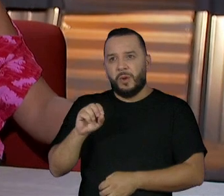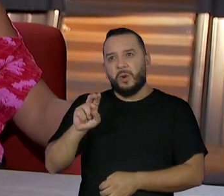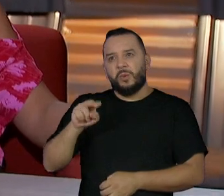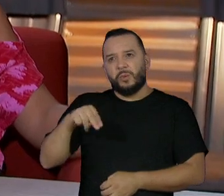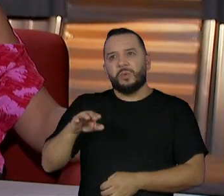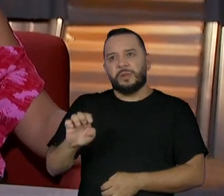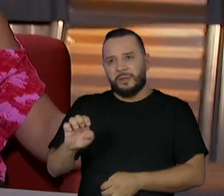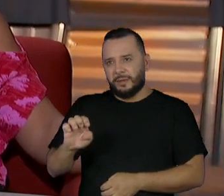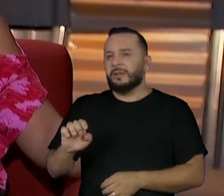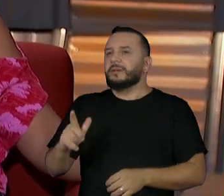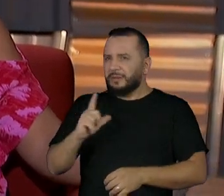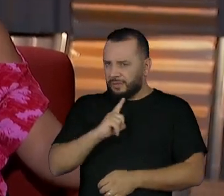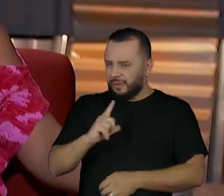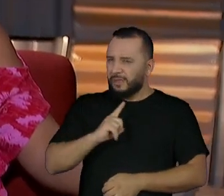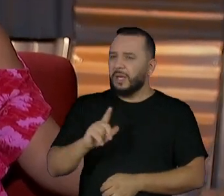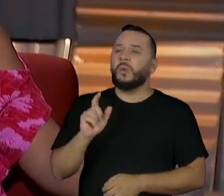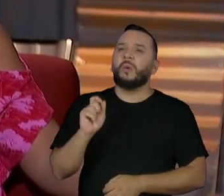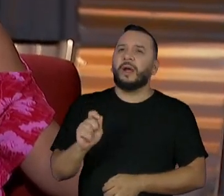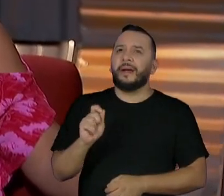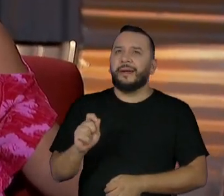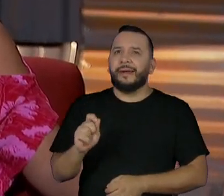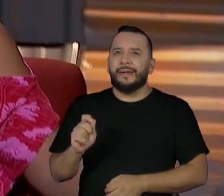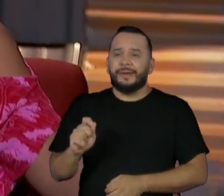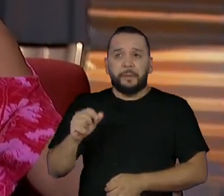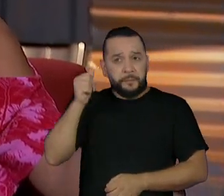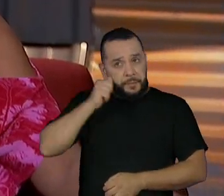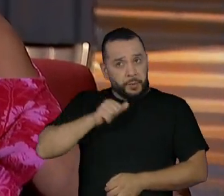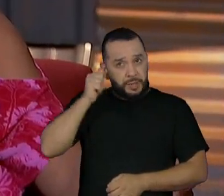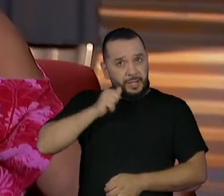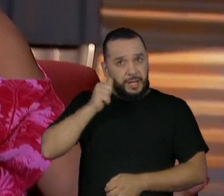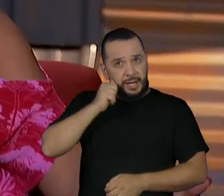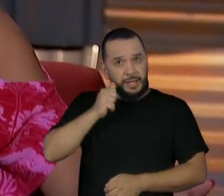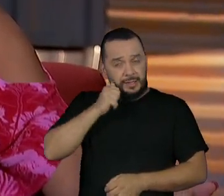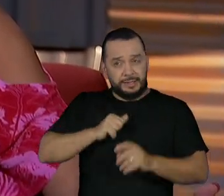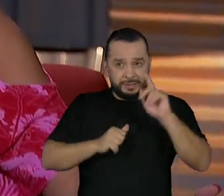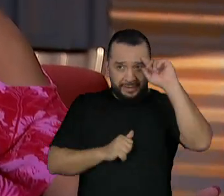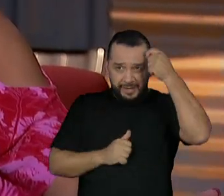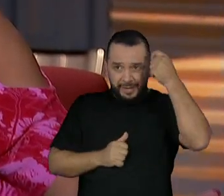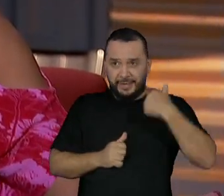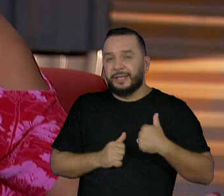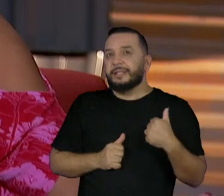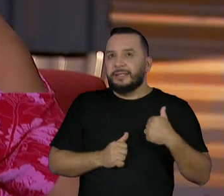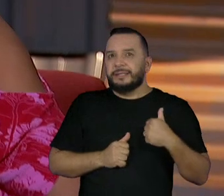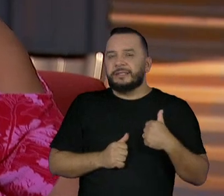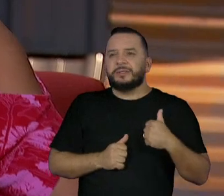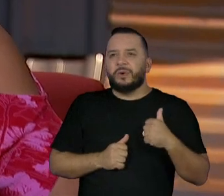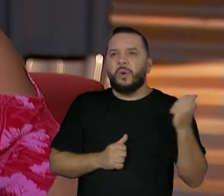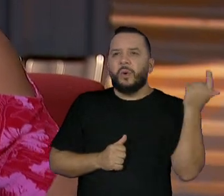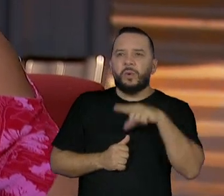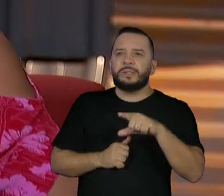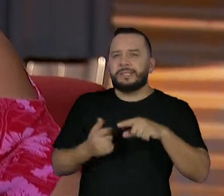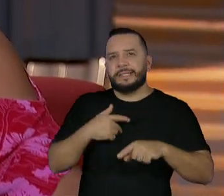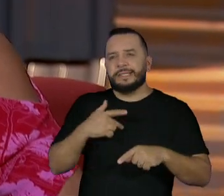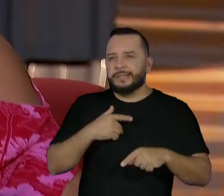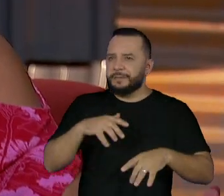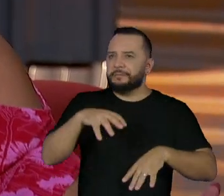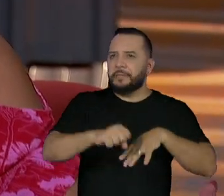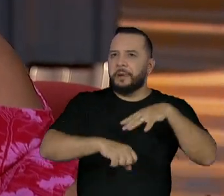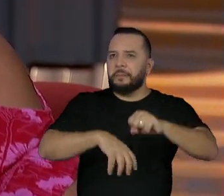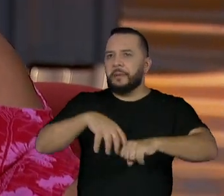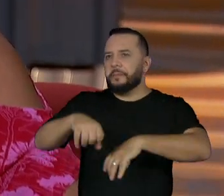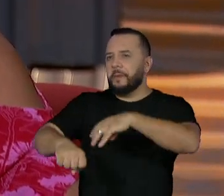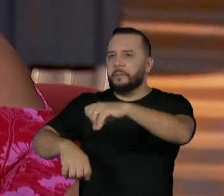vendo uma série de mulheres negras, né, ocupando espaços não só numa perspectiva